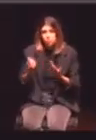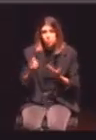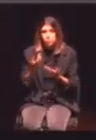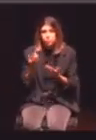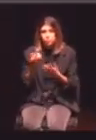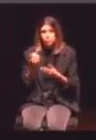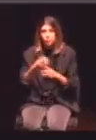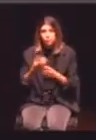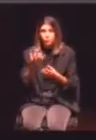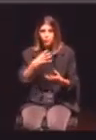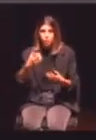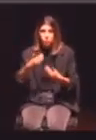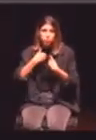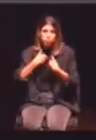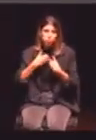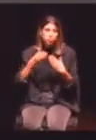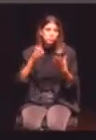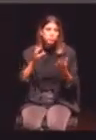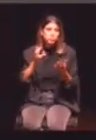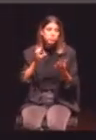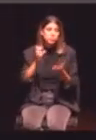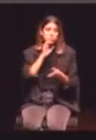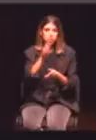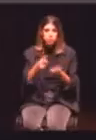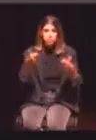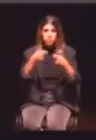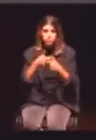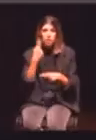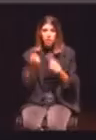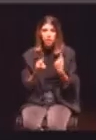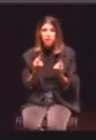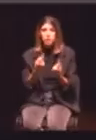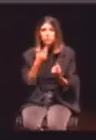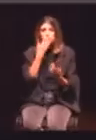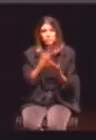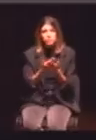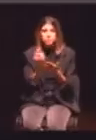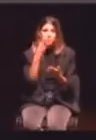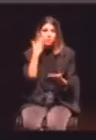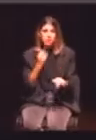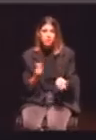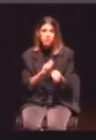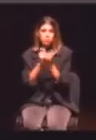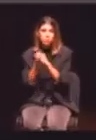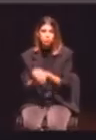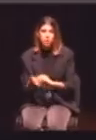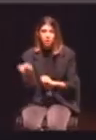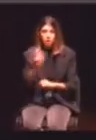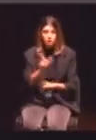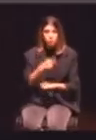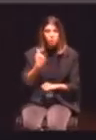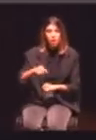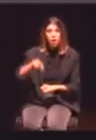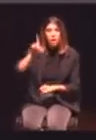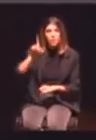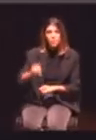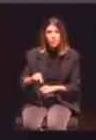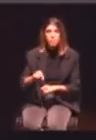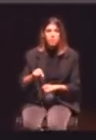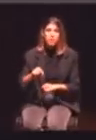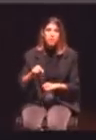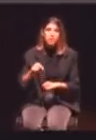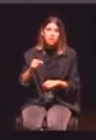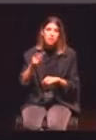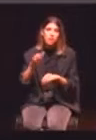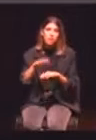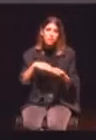assim como intensificar campanhas de sensibilização porque há muitos comportamentos a mudar. Em Lisboa também há ainda muito a fazer,